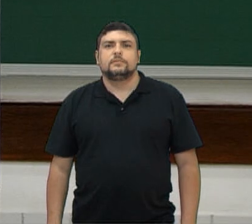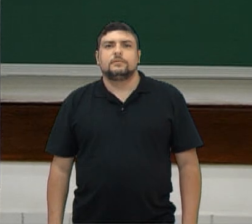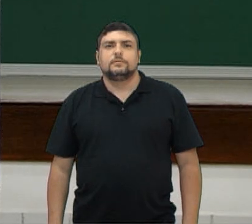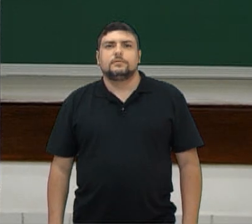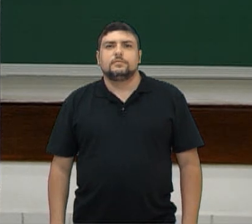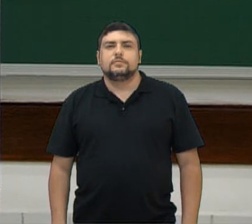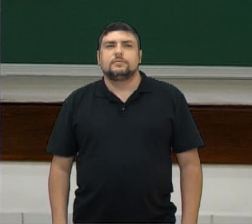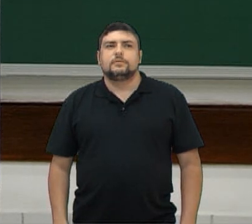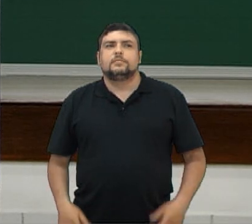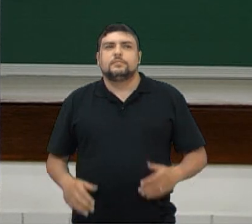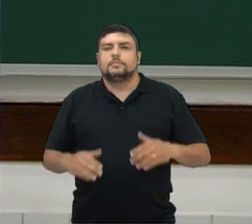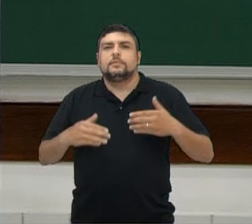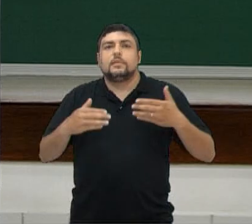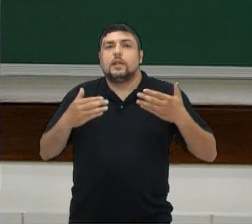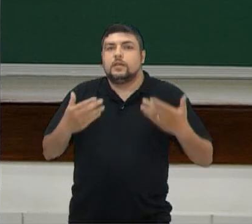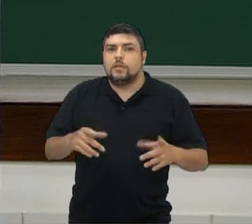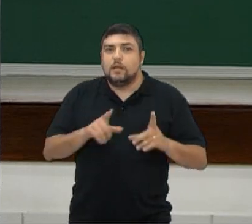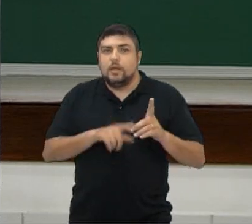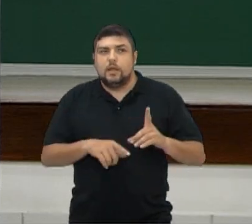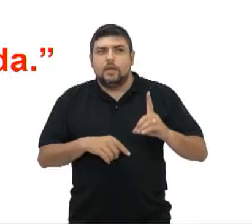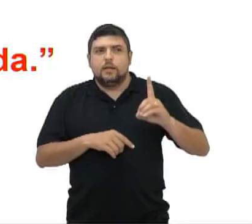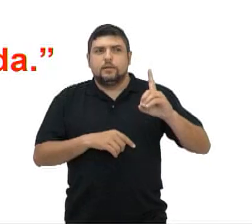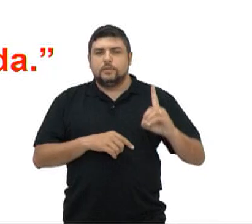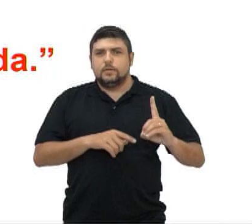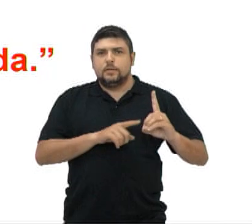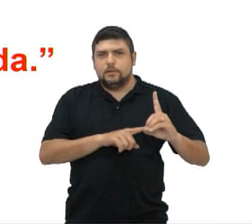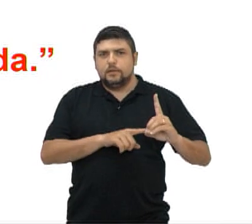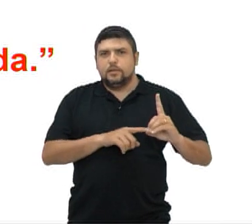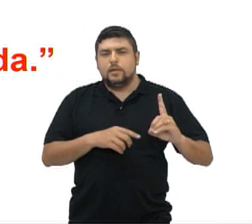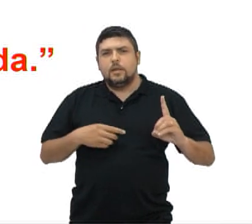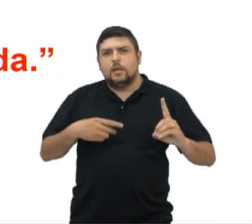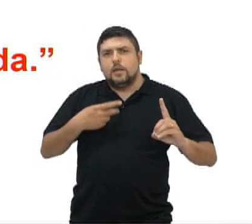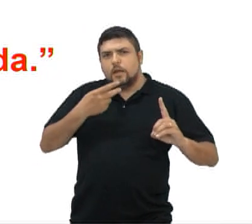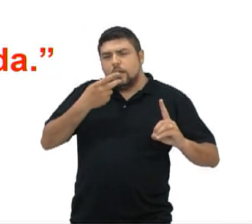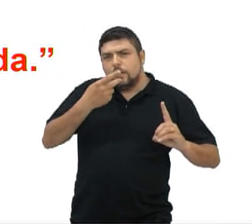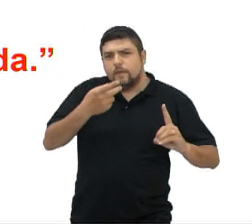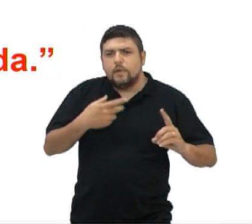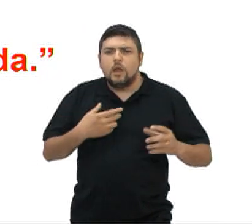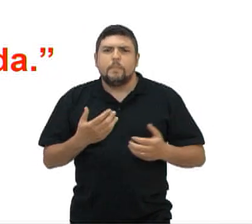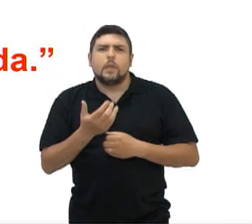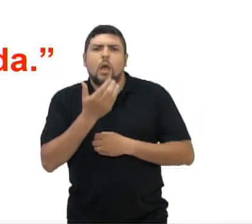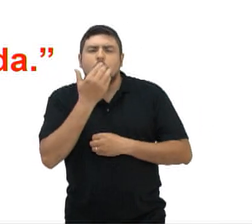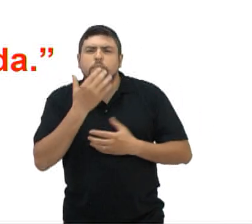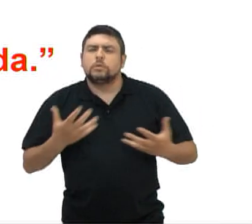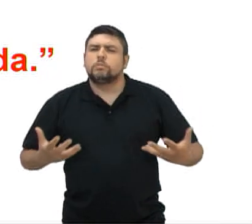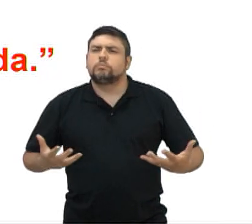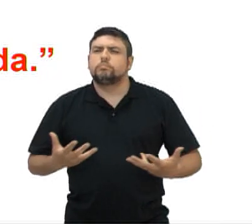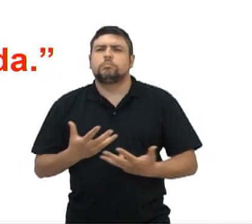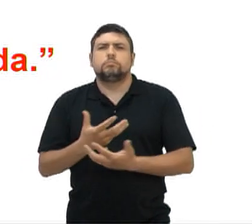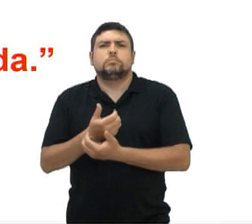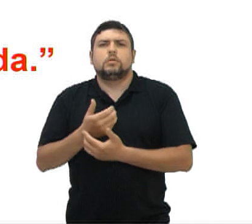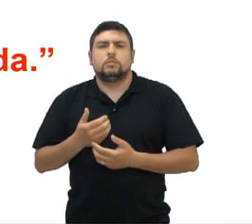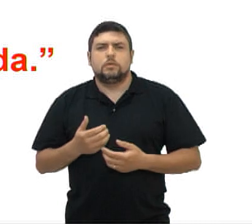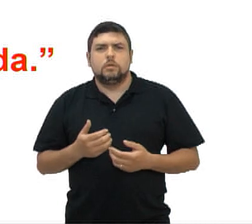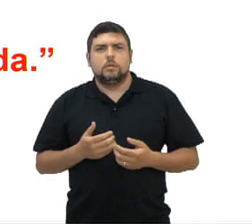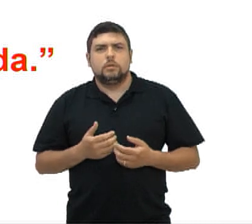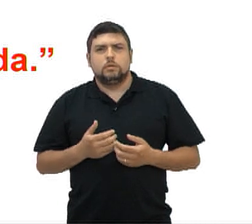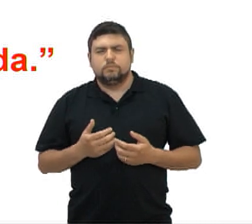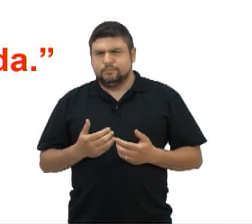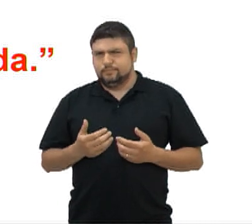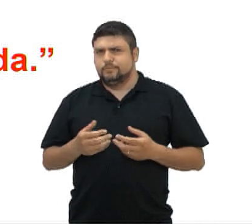Então, olha lá, pessoal, quem marcou a letra D, né, na frase que efeito surpreendente faz a comida, a gente tem aí,